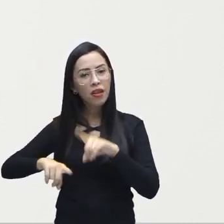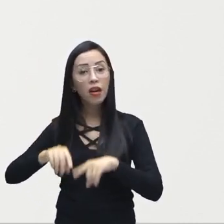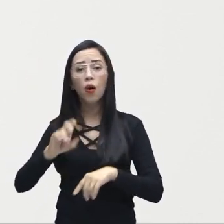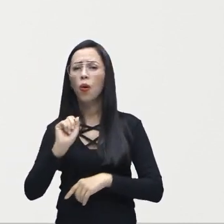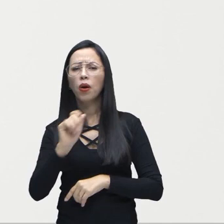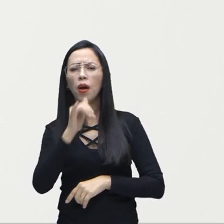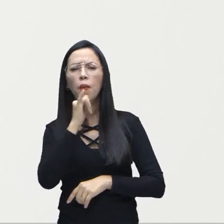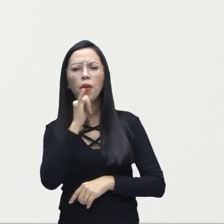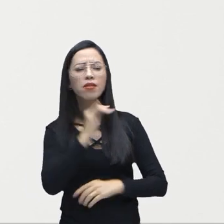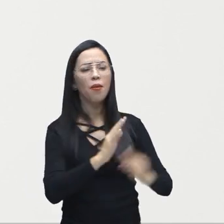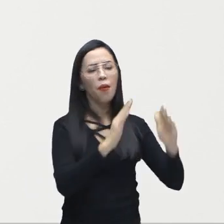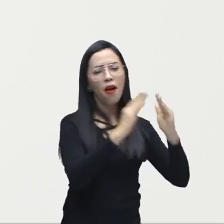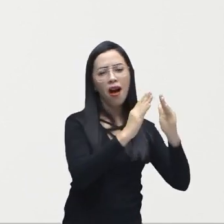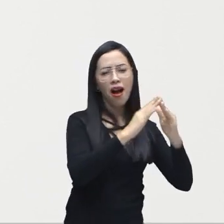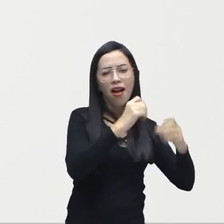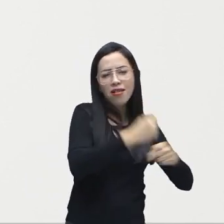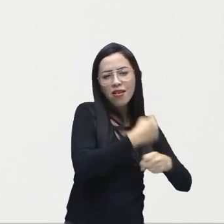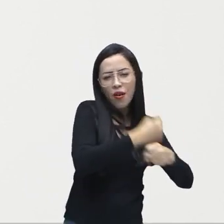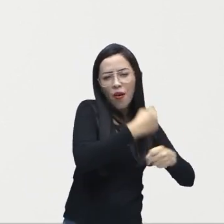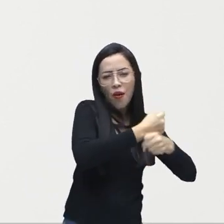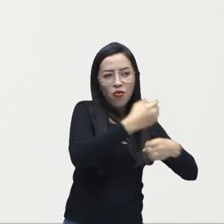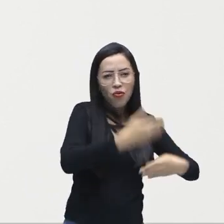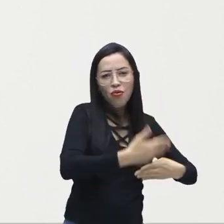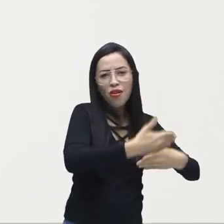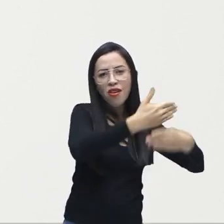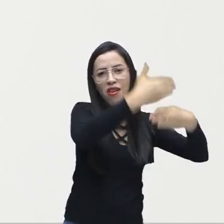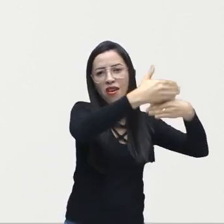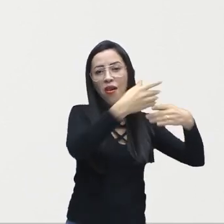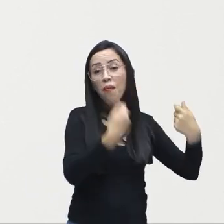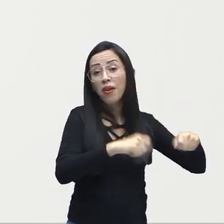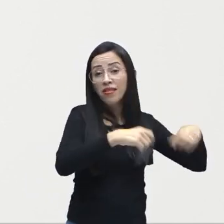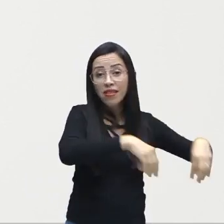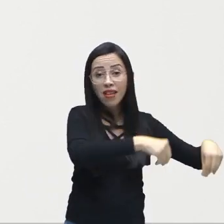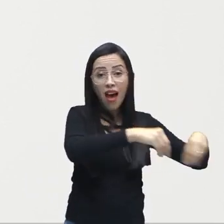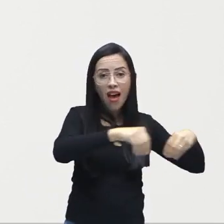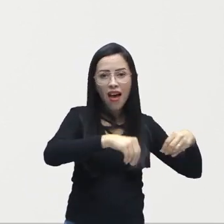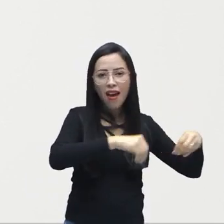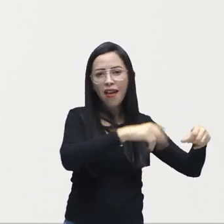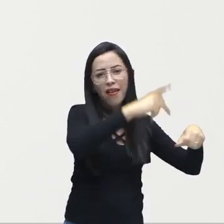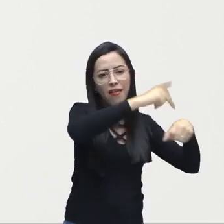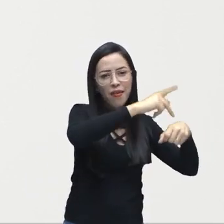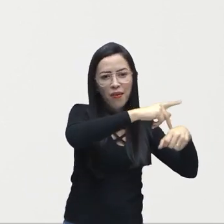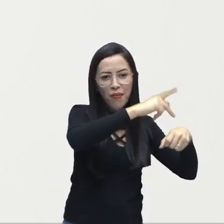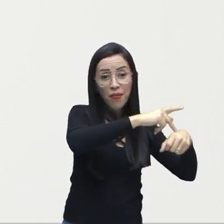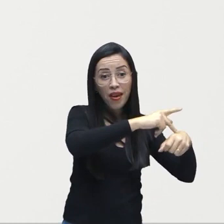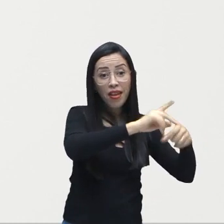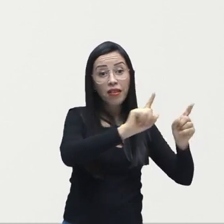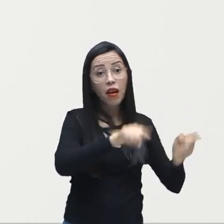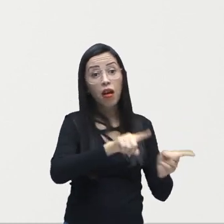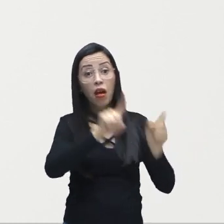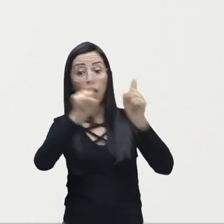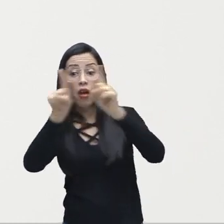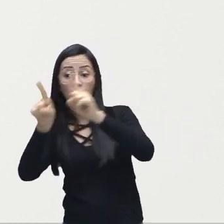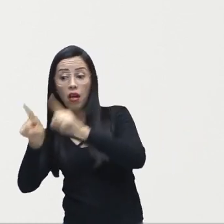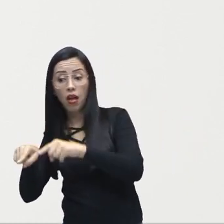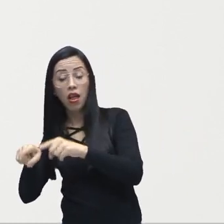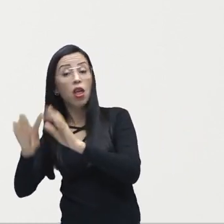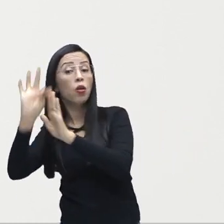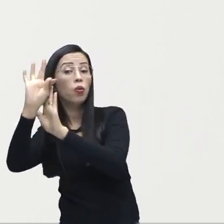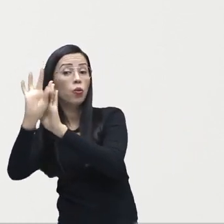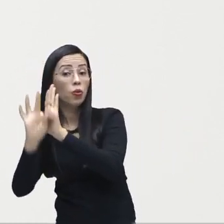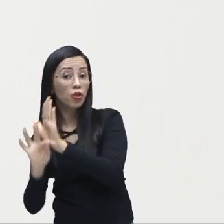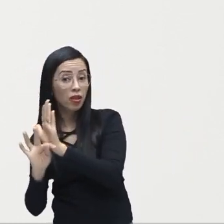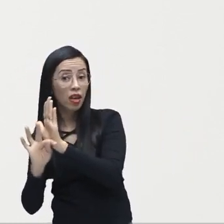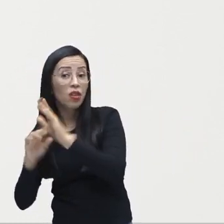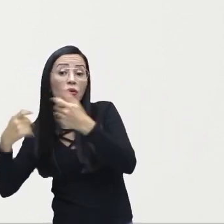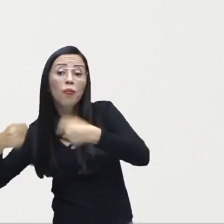como vimos, cimento, tijolo, areia, barro, seixo. E no texto em si, nós precisamos o quê?